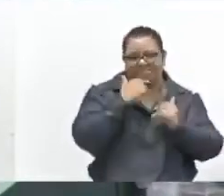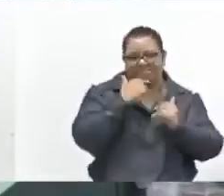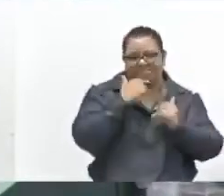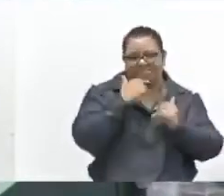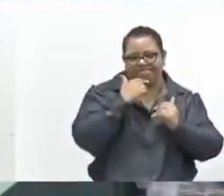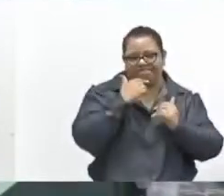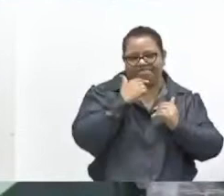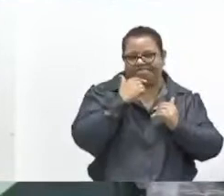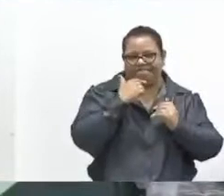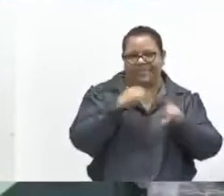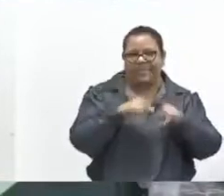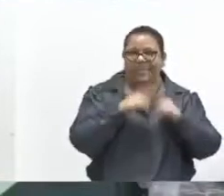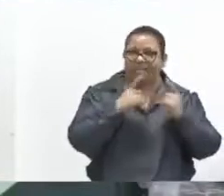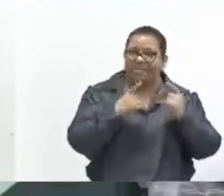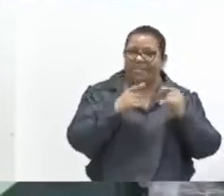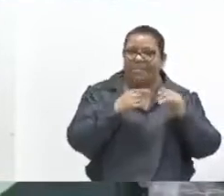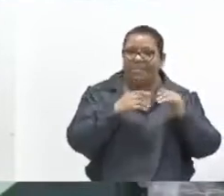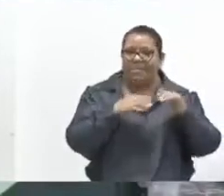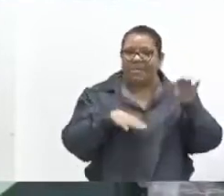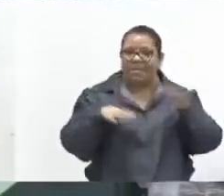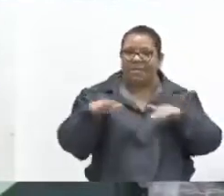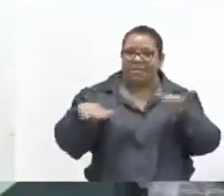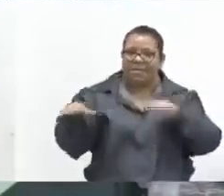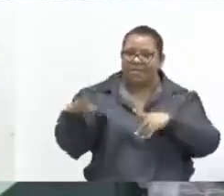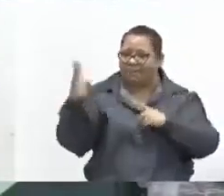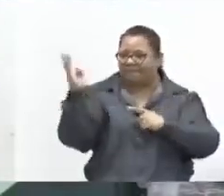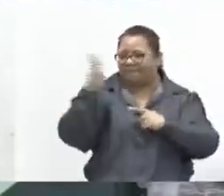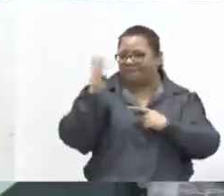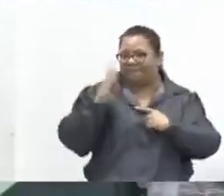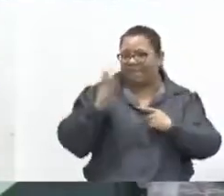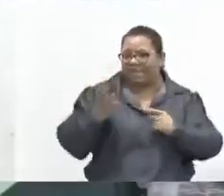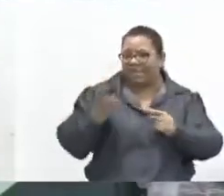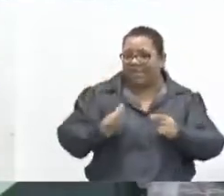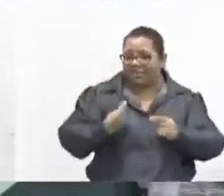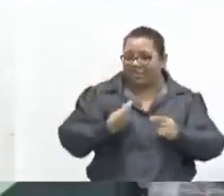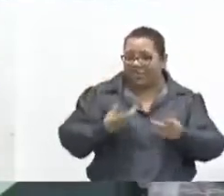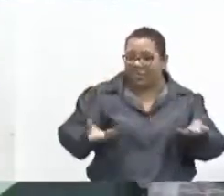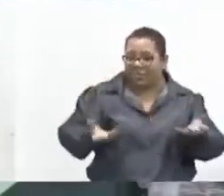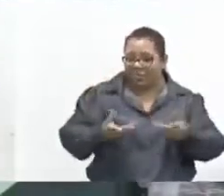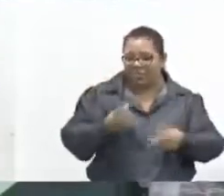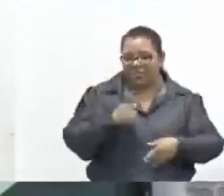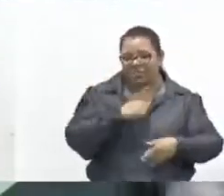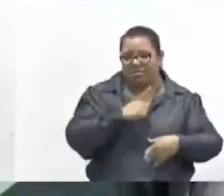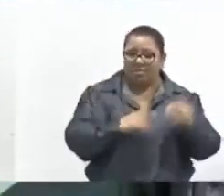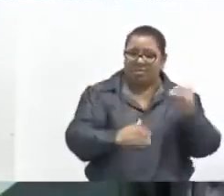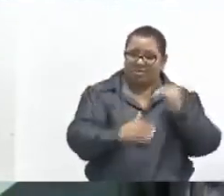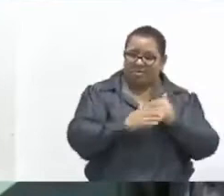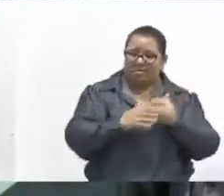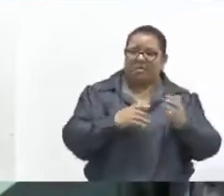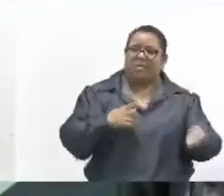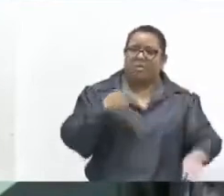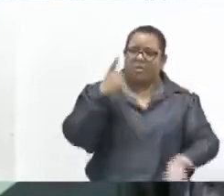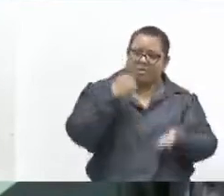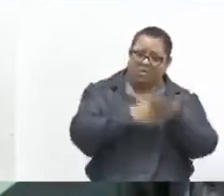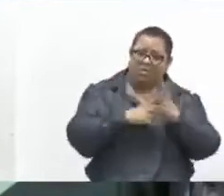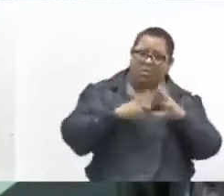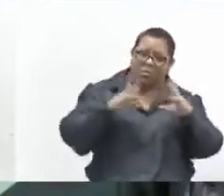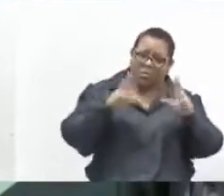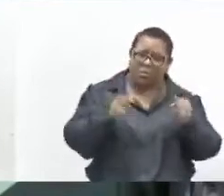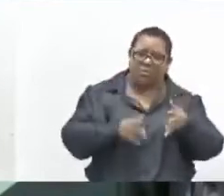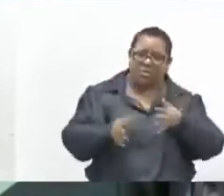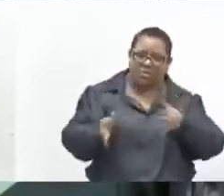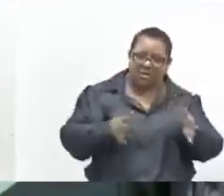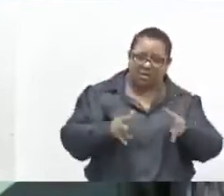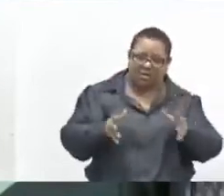direitos. Infelizmente, a gente nunca vai ter. No Brasil que a gente vive hoje, nós temos que ter equidade, garantir que todo mundo possa ter o